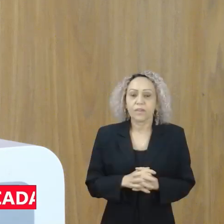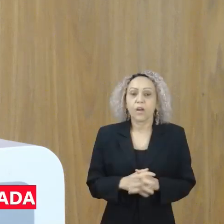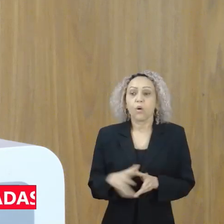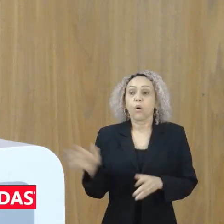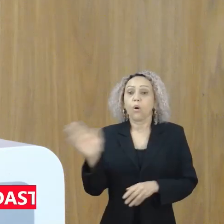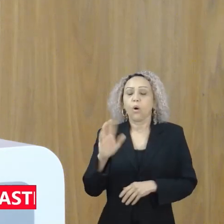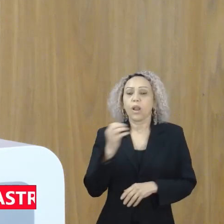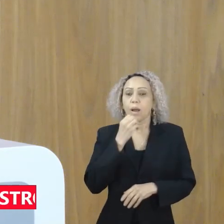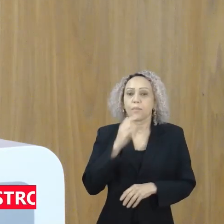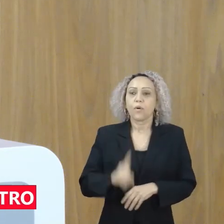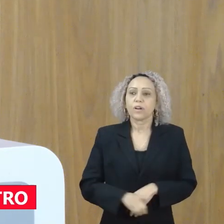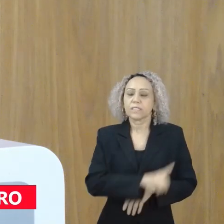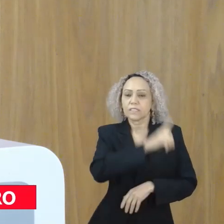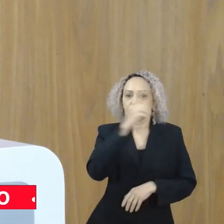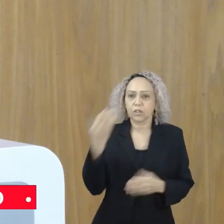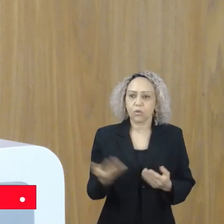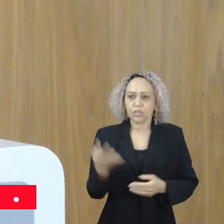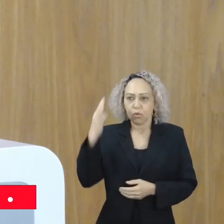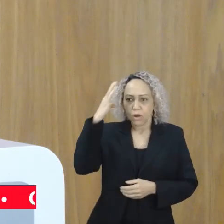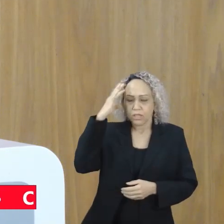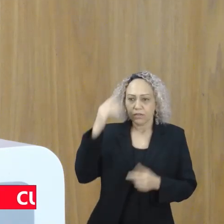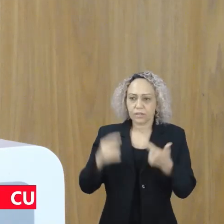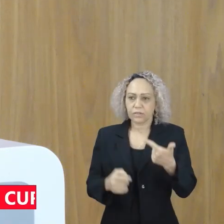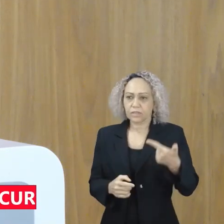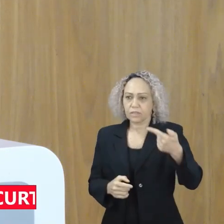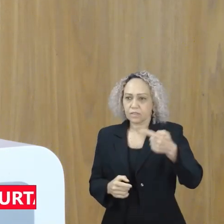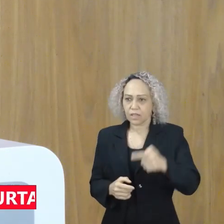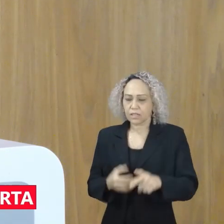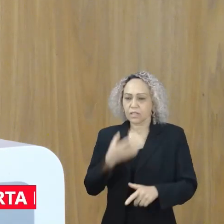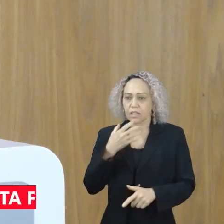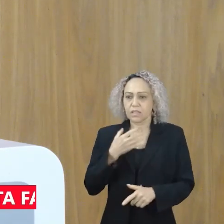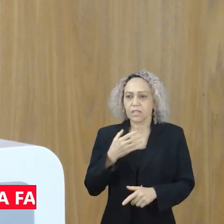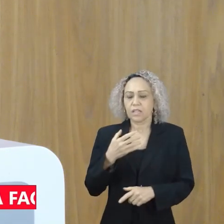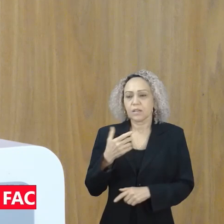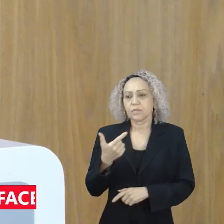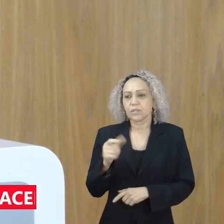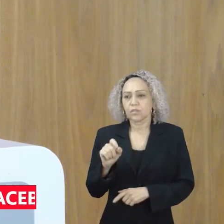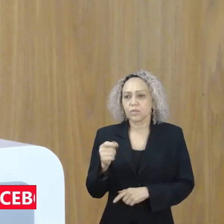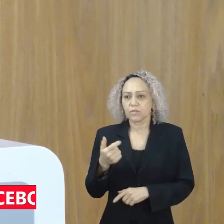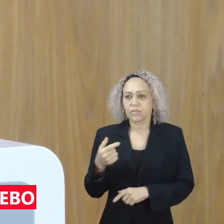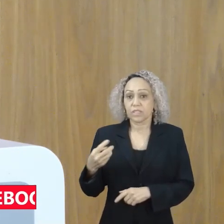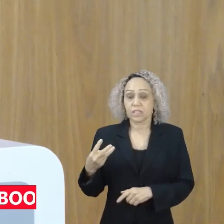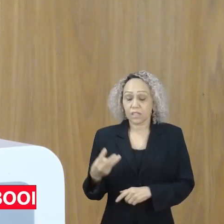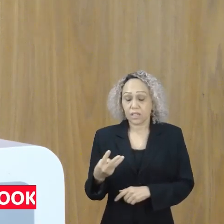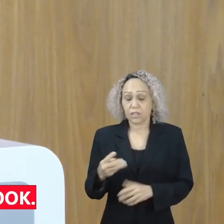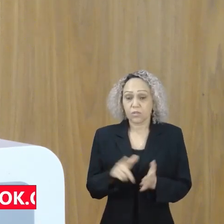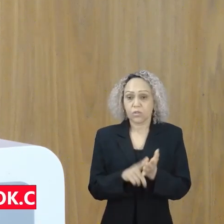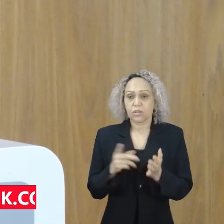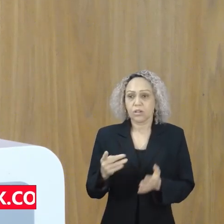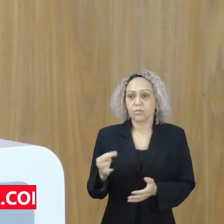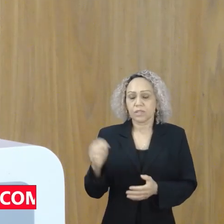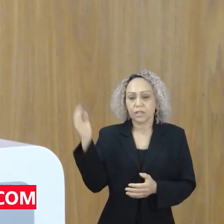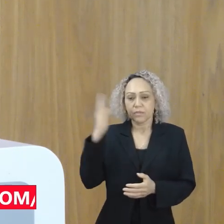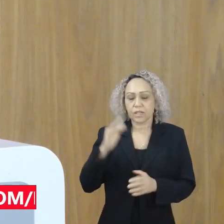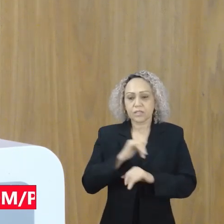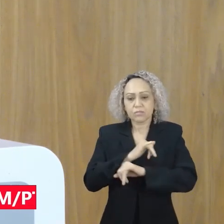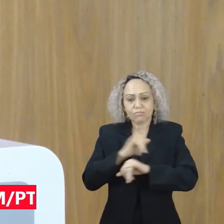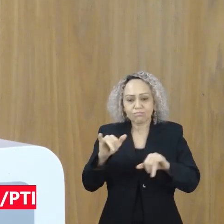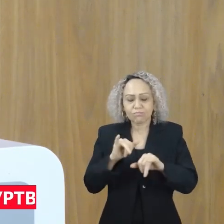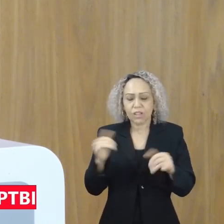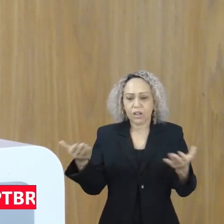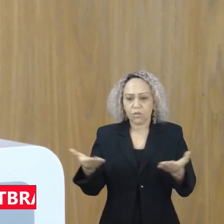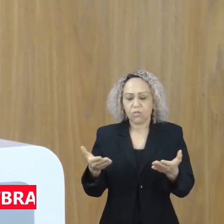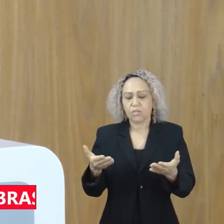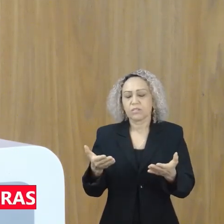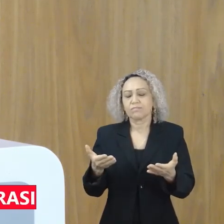Olá, bom dia! Hoje é quarta-feira, 27 de dezembro de 2023 e o Jornal PT Brasil está no ar com muita informação